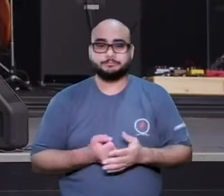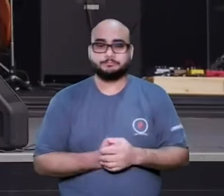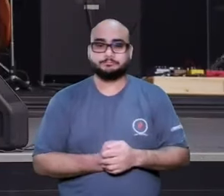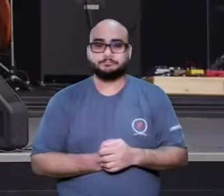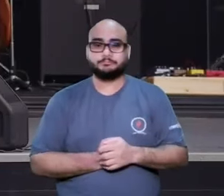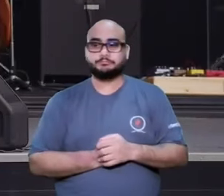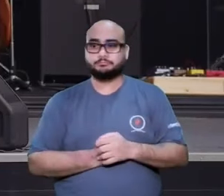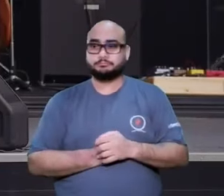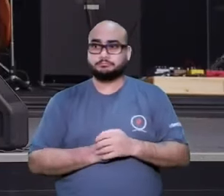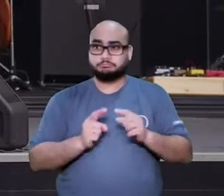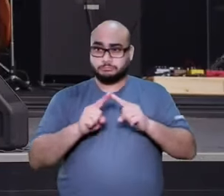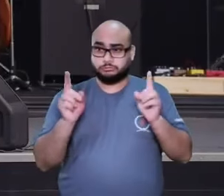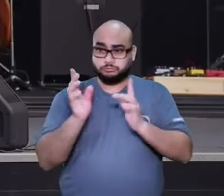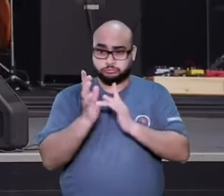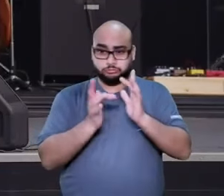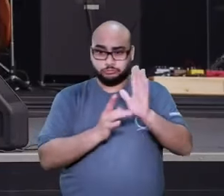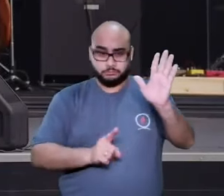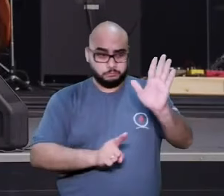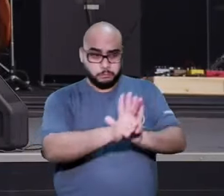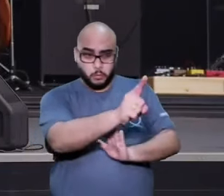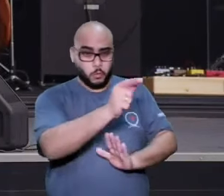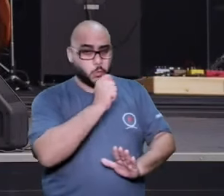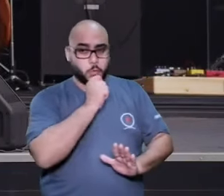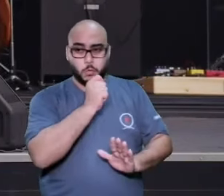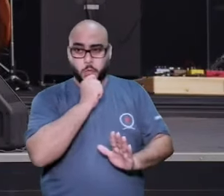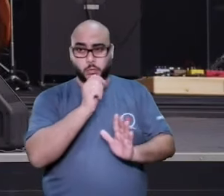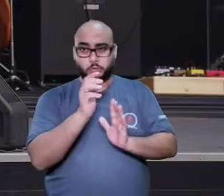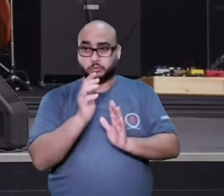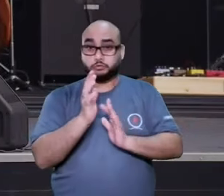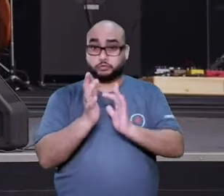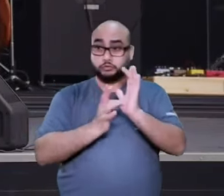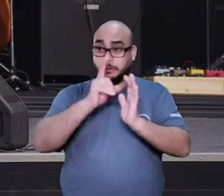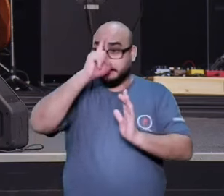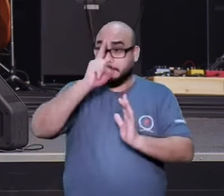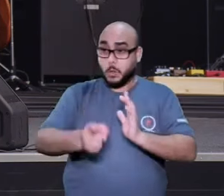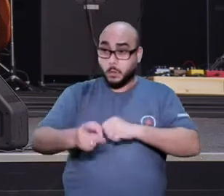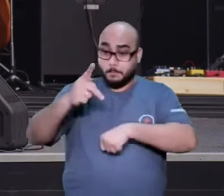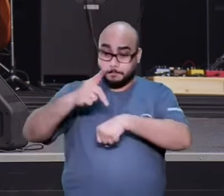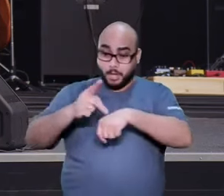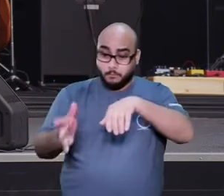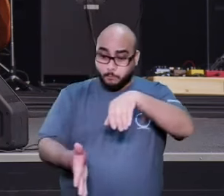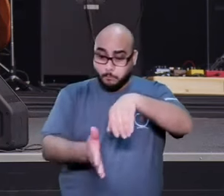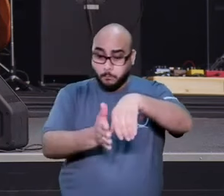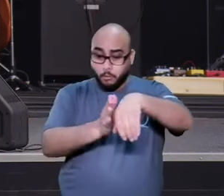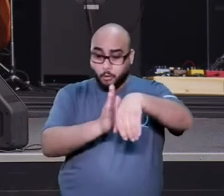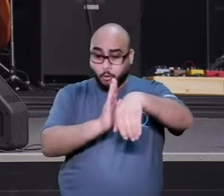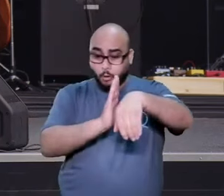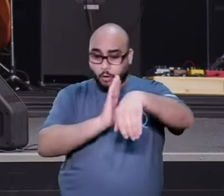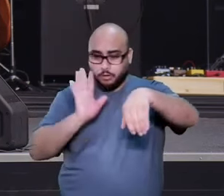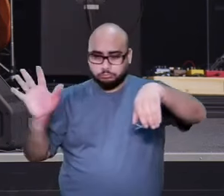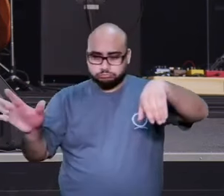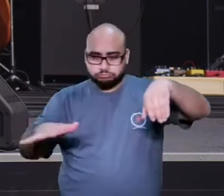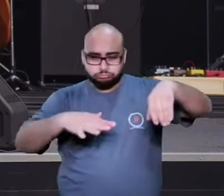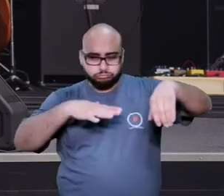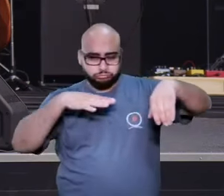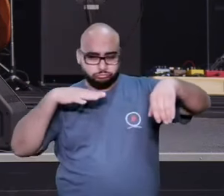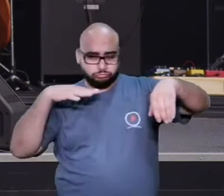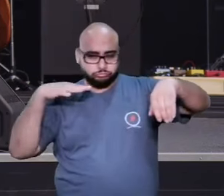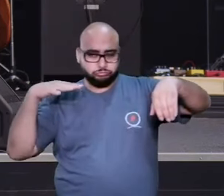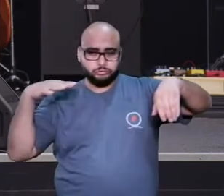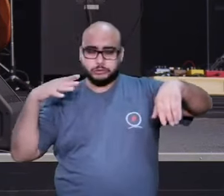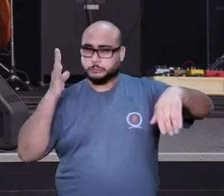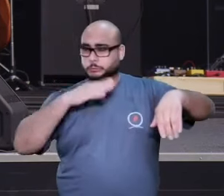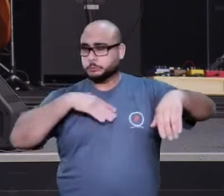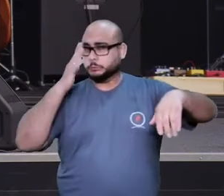Jesus não tá perguntando por isso Jesus deu uma ordem tirai a pedra aí ela chega e diz a cheira mal ou